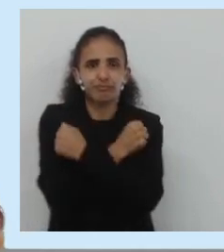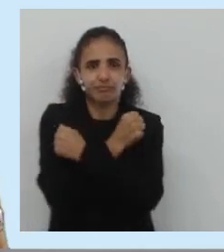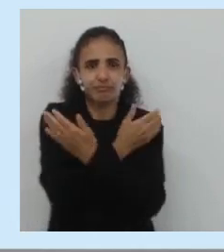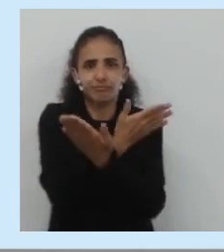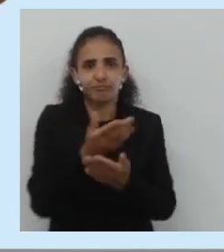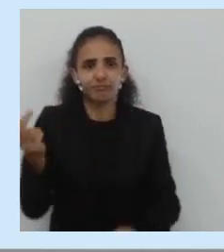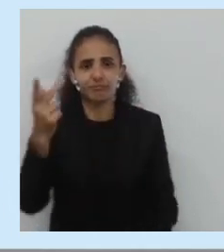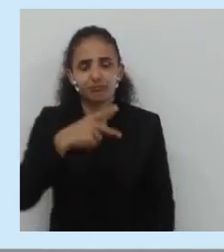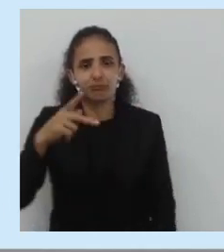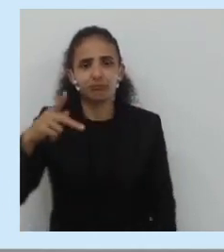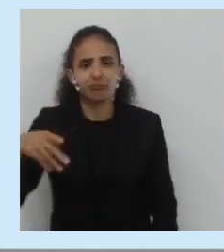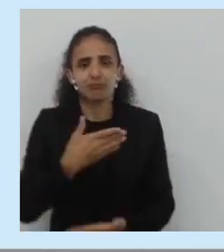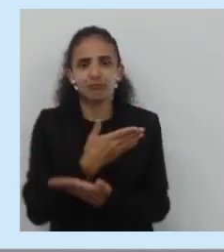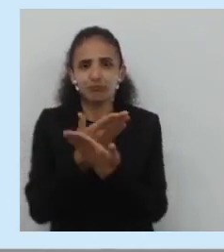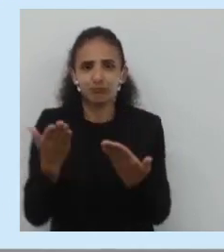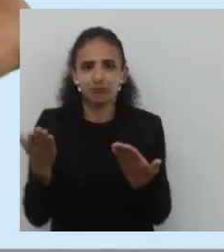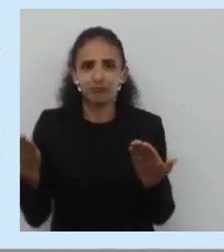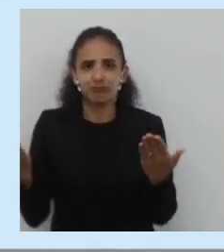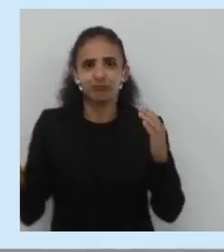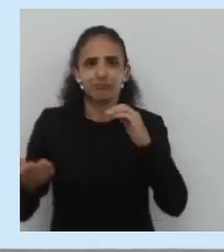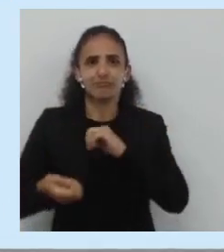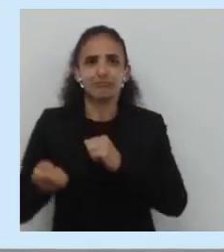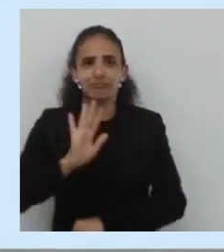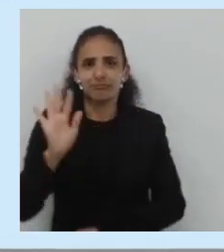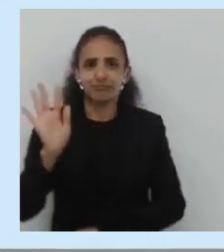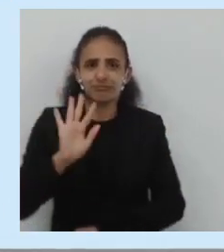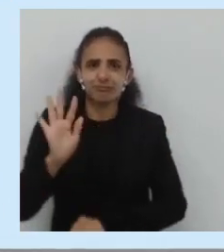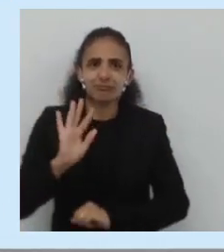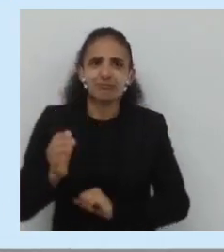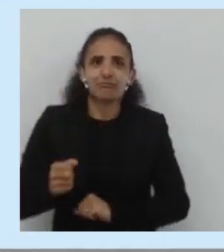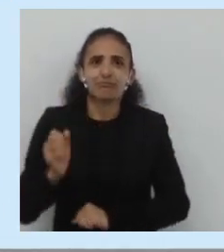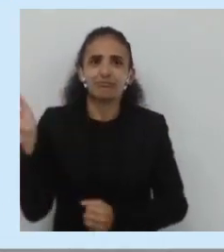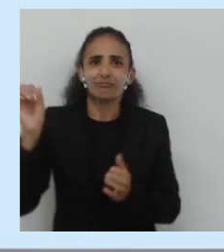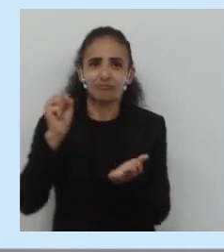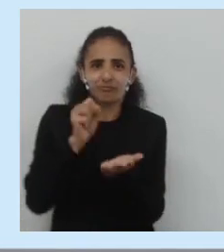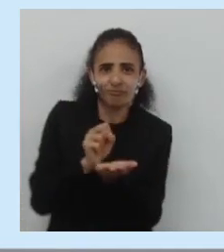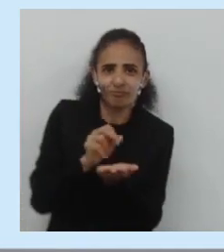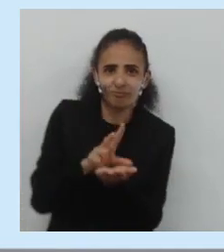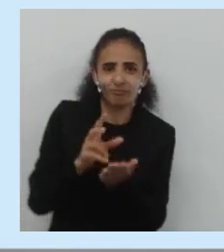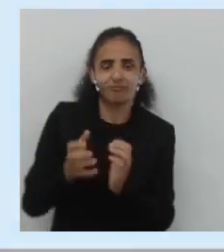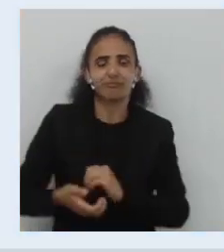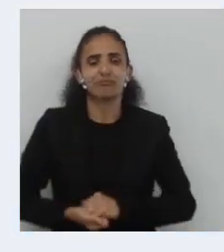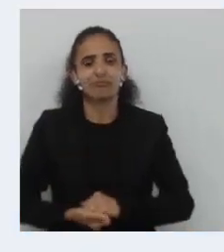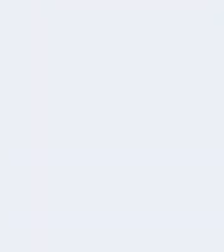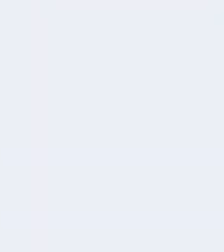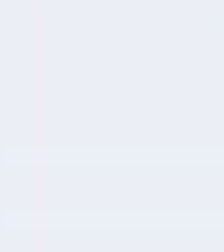forte abraço do professor Robson Anselmo Tavares e fique conosco no EducaPé.